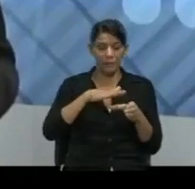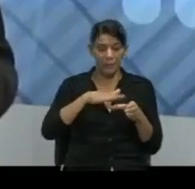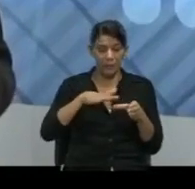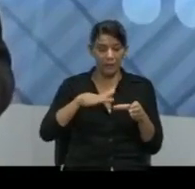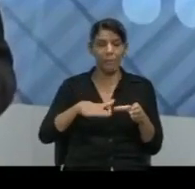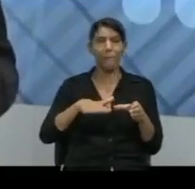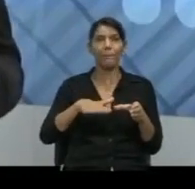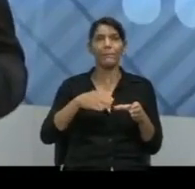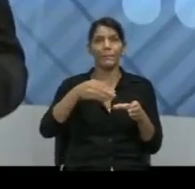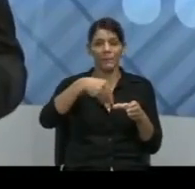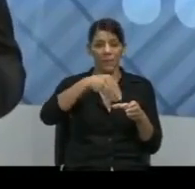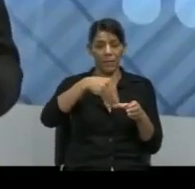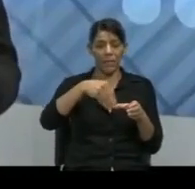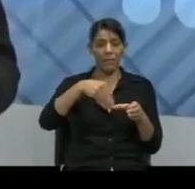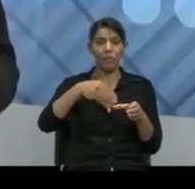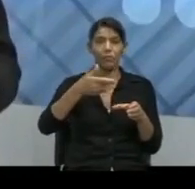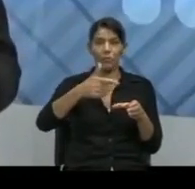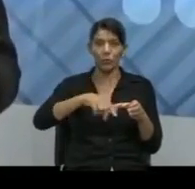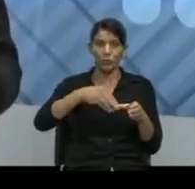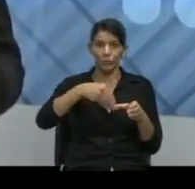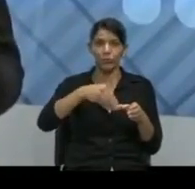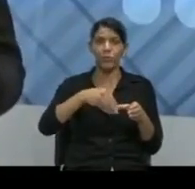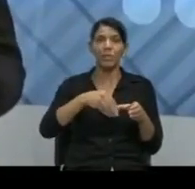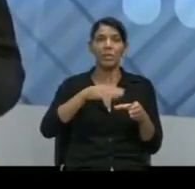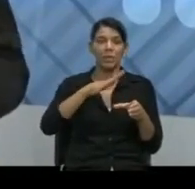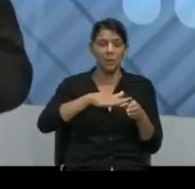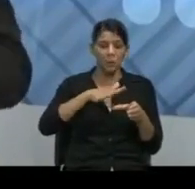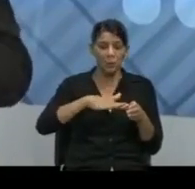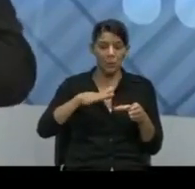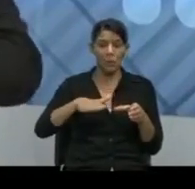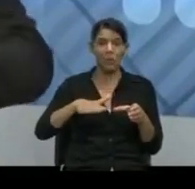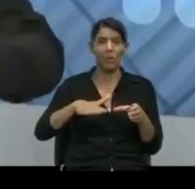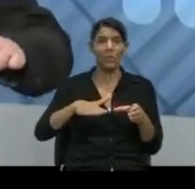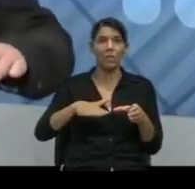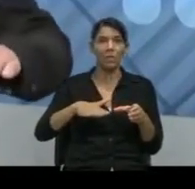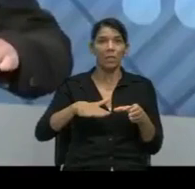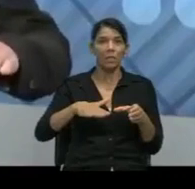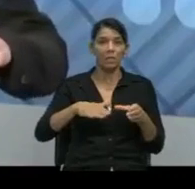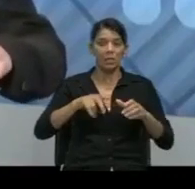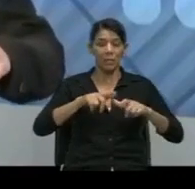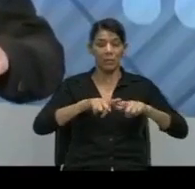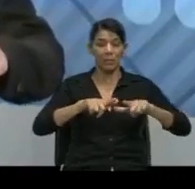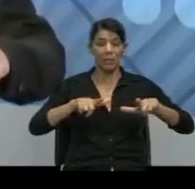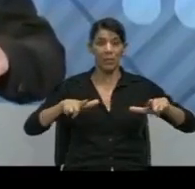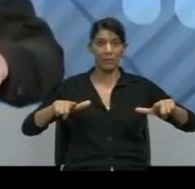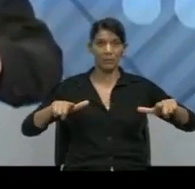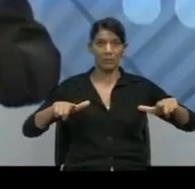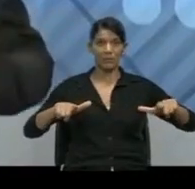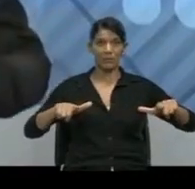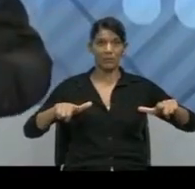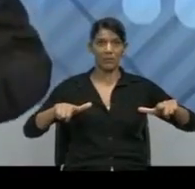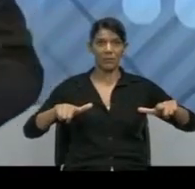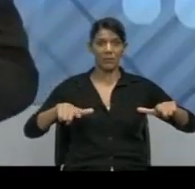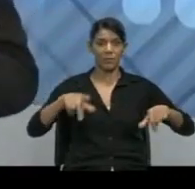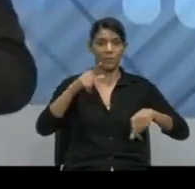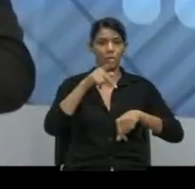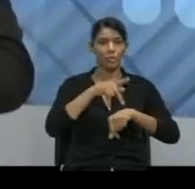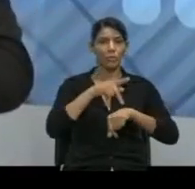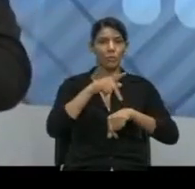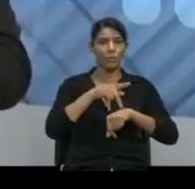reaterrada, tá? Vai precisar ser reaterrada, compactada, jogado um lastro de graduada, ali de pedra,